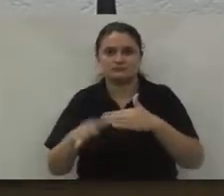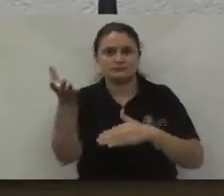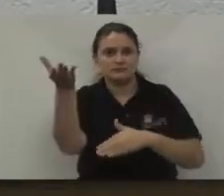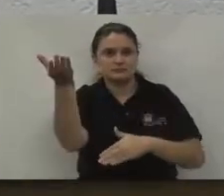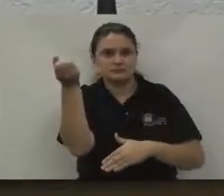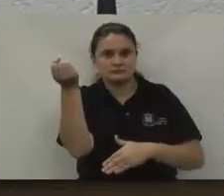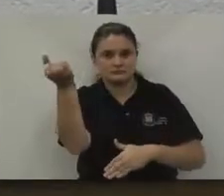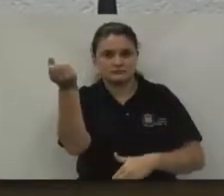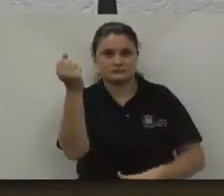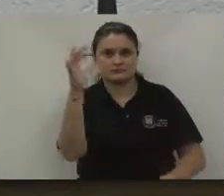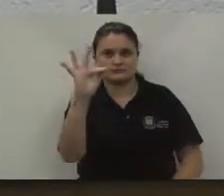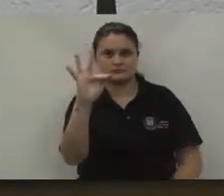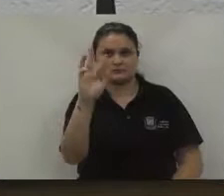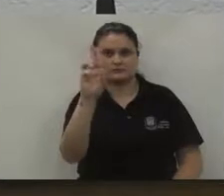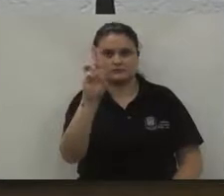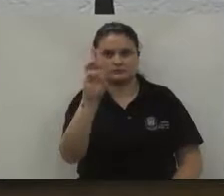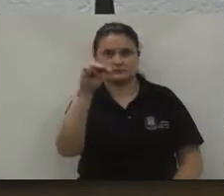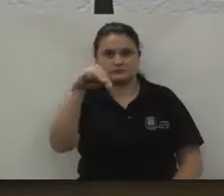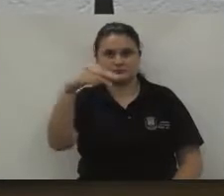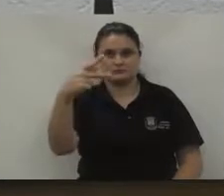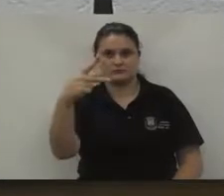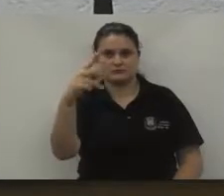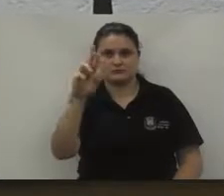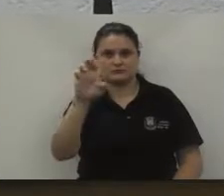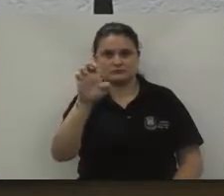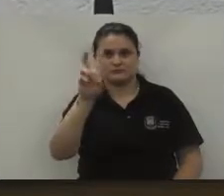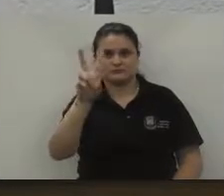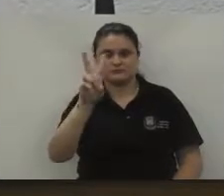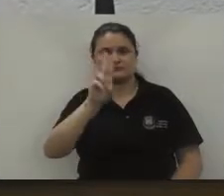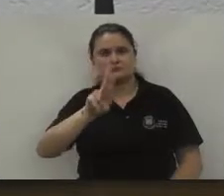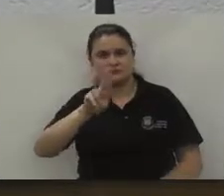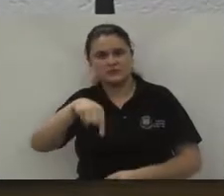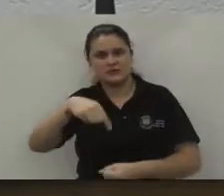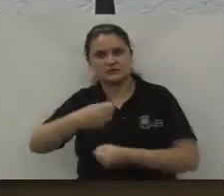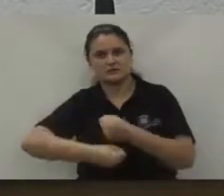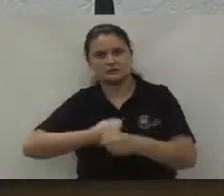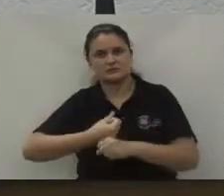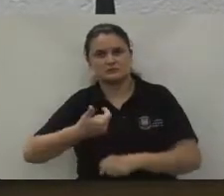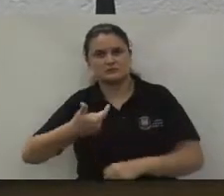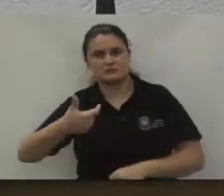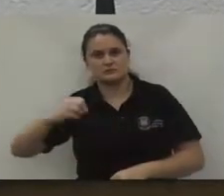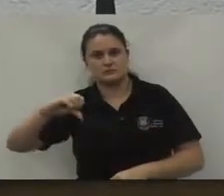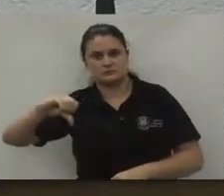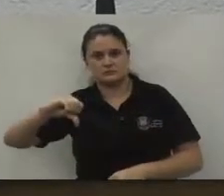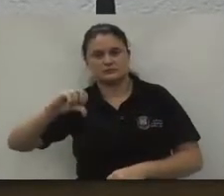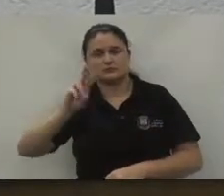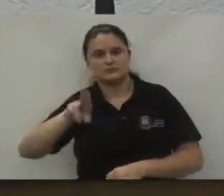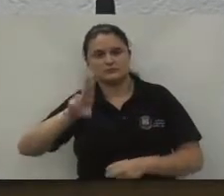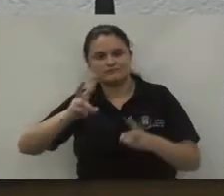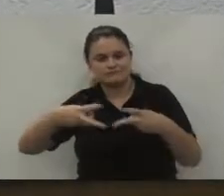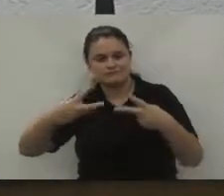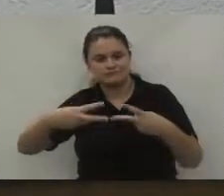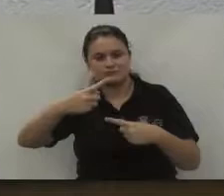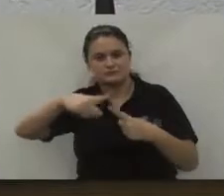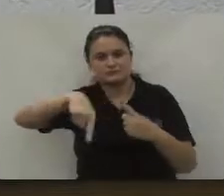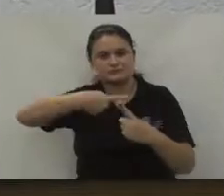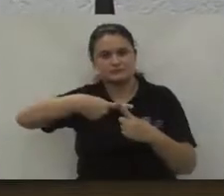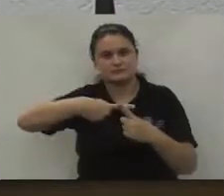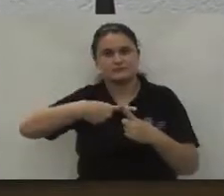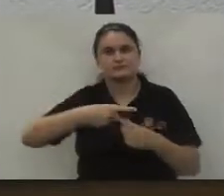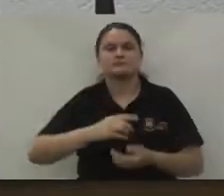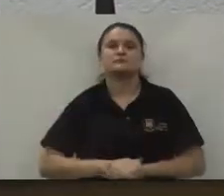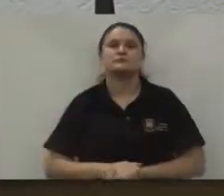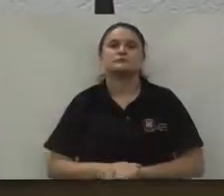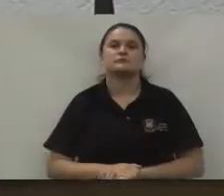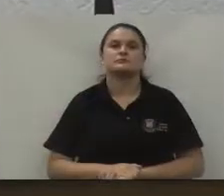de Previdência Municipal de União da Vitória, para o exercício de 2019, com recursos provenientes de